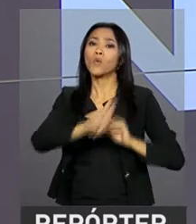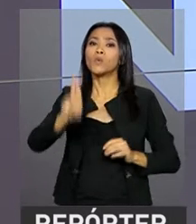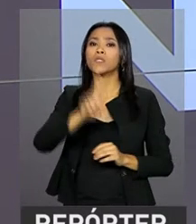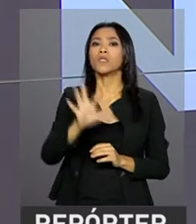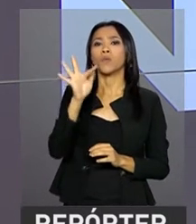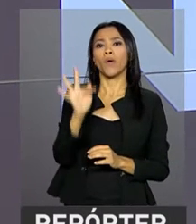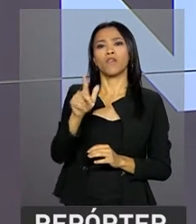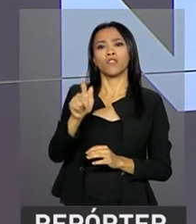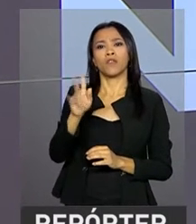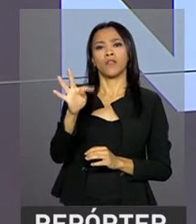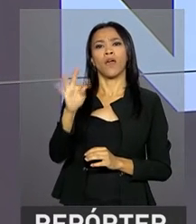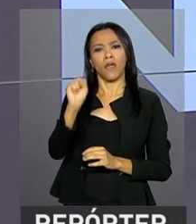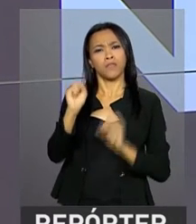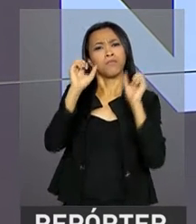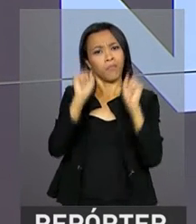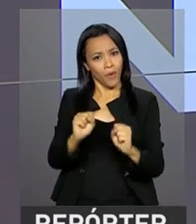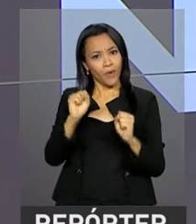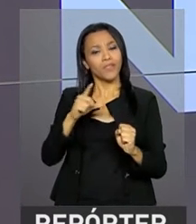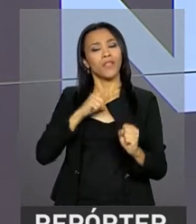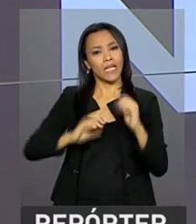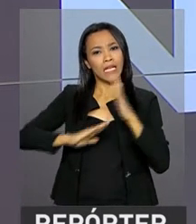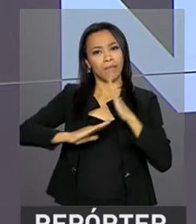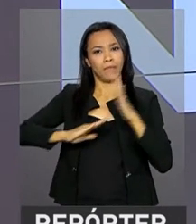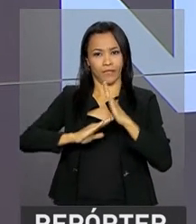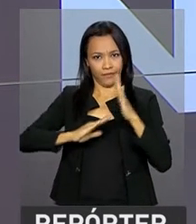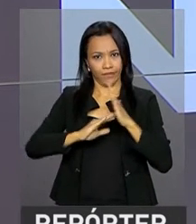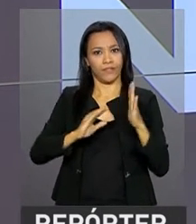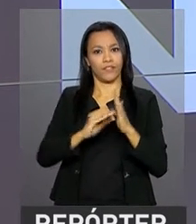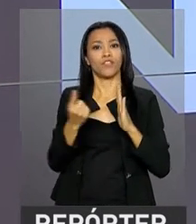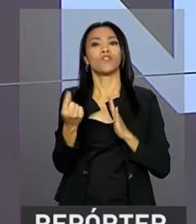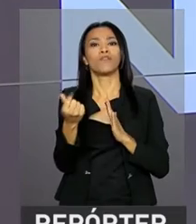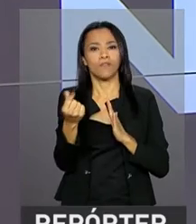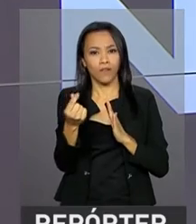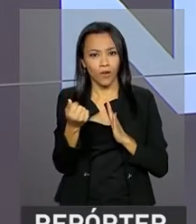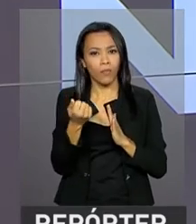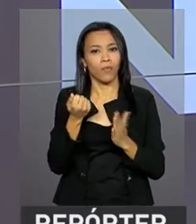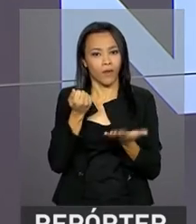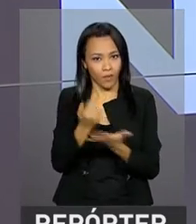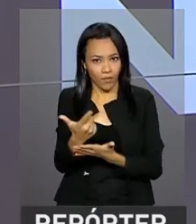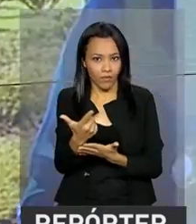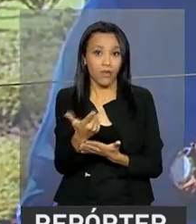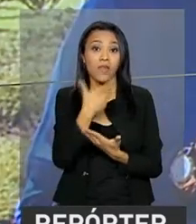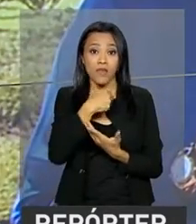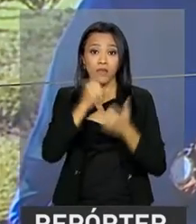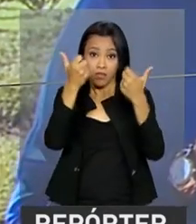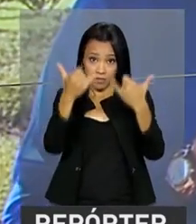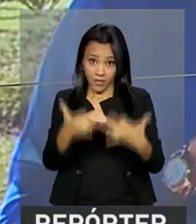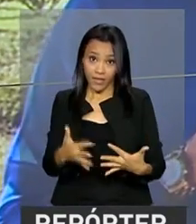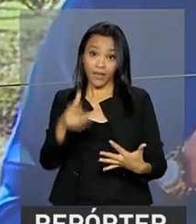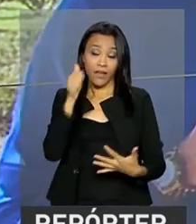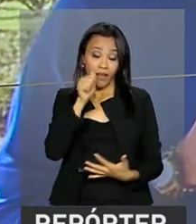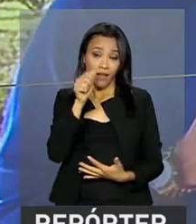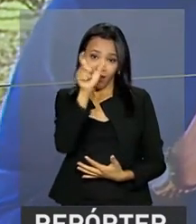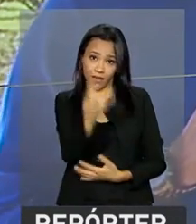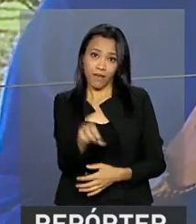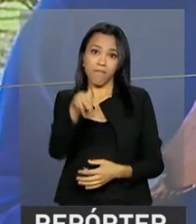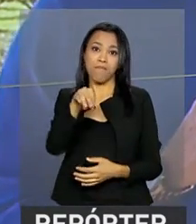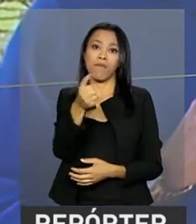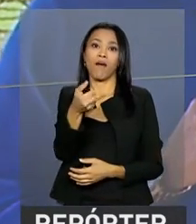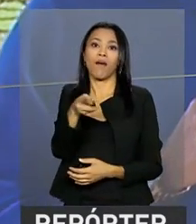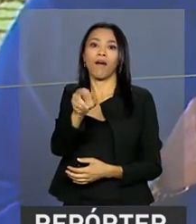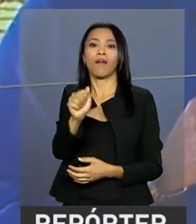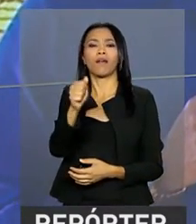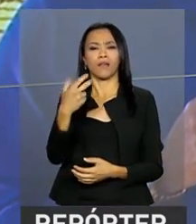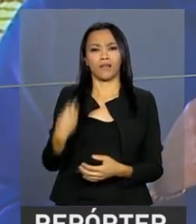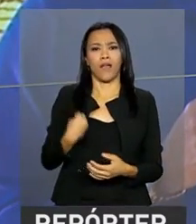FGTS já conta com um novo limite de valor para o imóvel. Quem explica para a gente é a repórter Mara Knupp, que está lá na